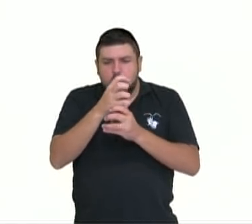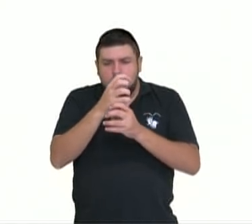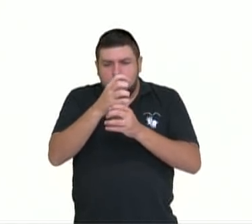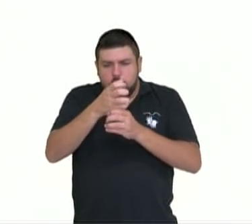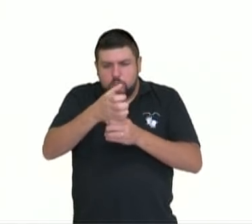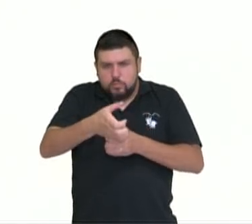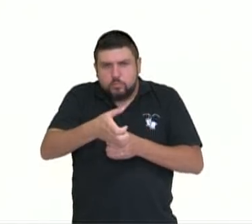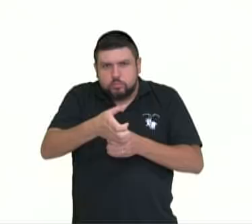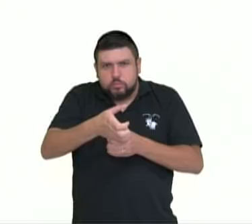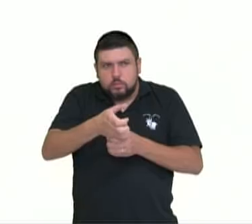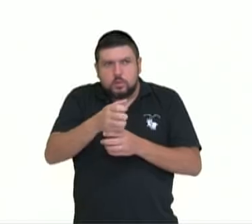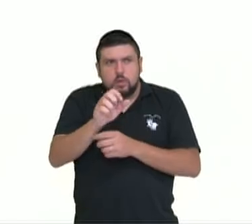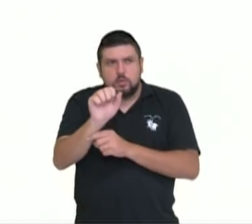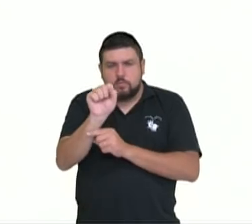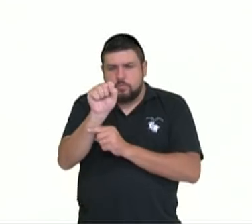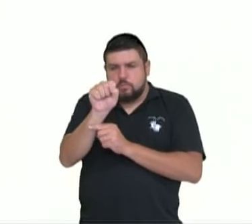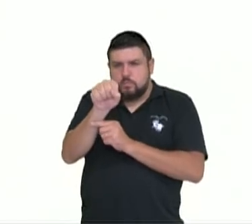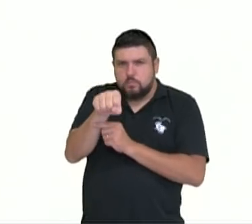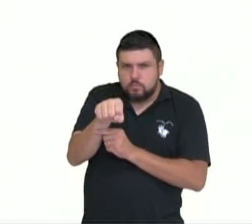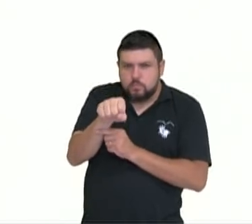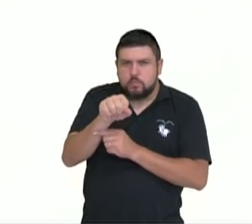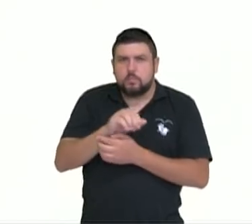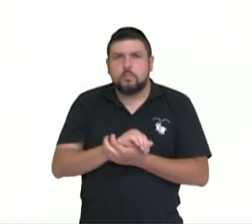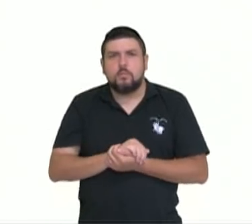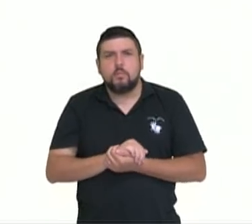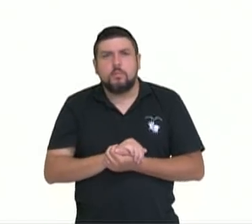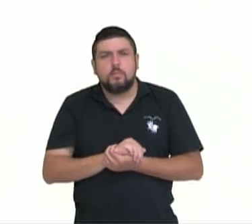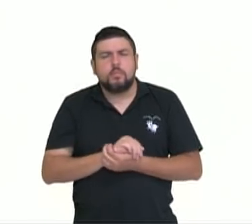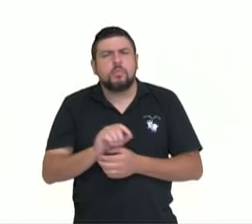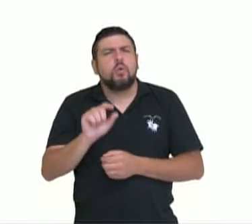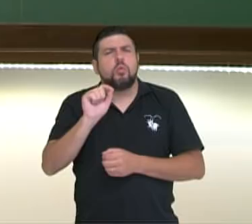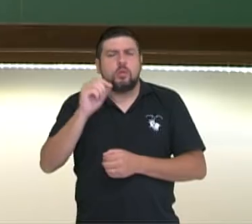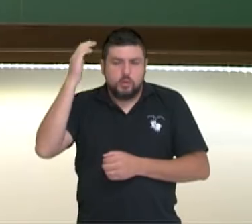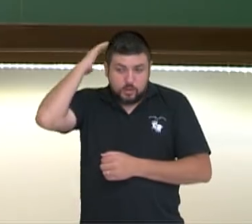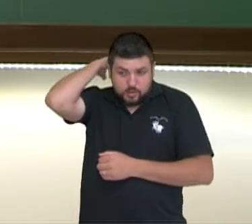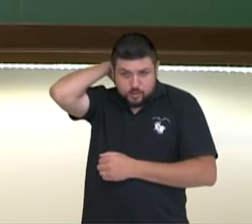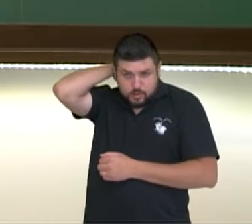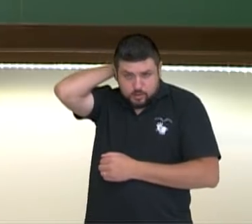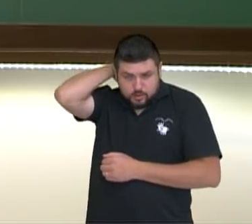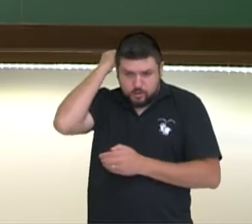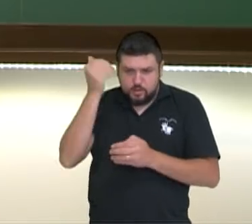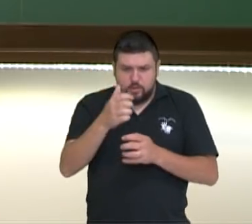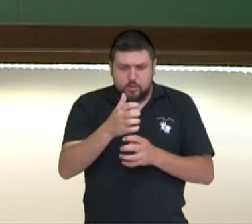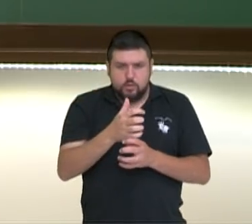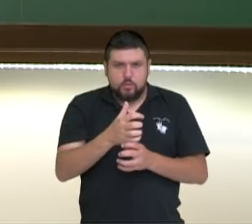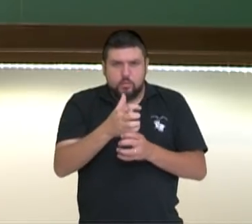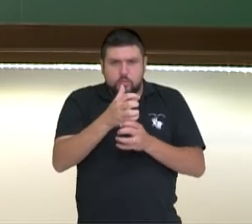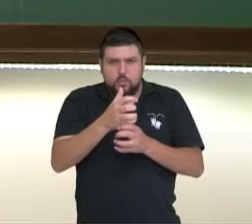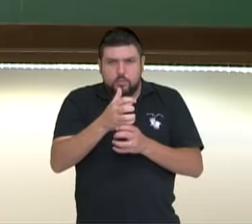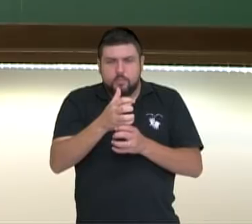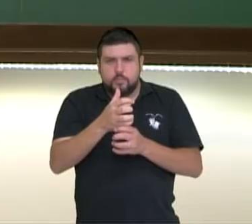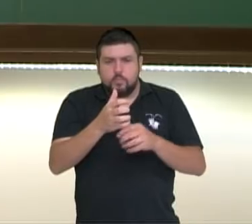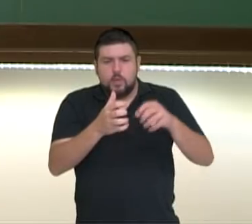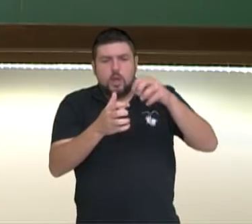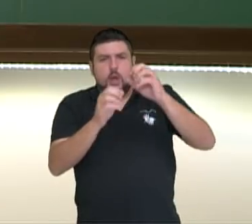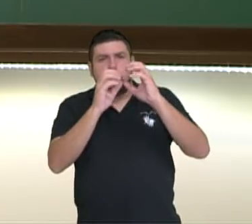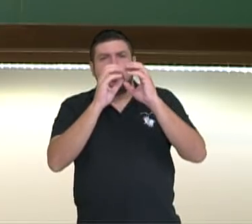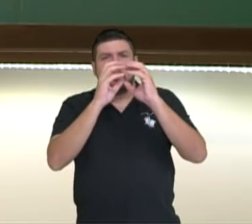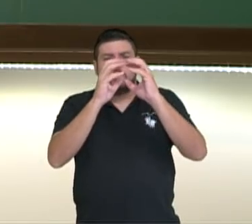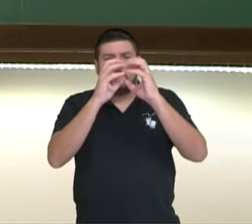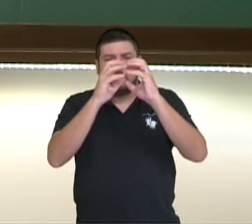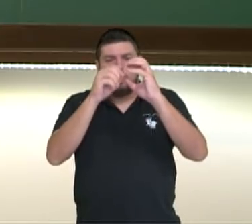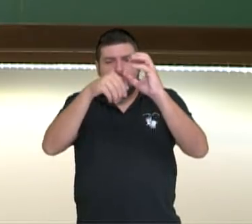vértebras cervicais. Então vamos lembrar primeiro o que é essa coluna vertebral. Do nosso cérebro até